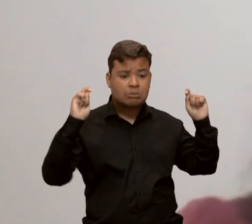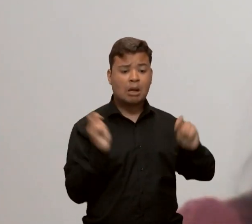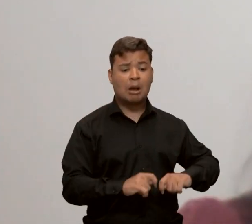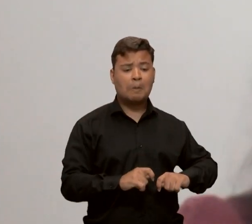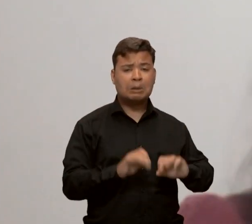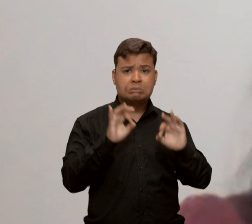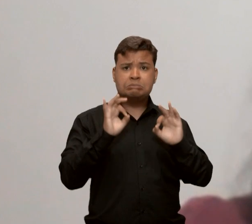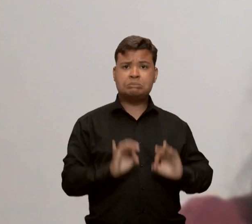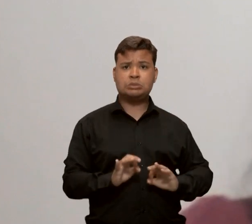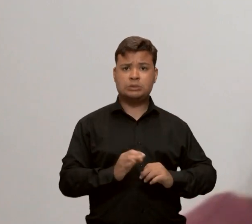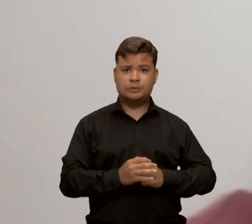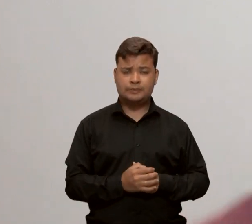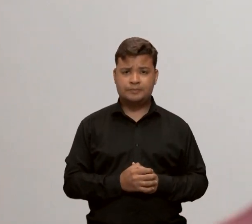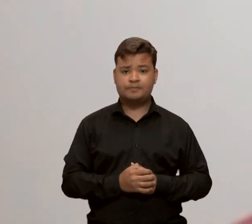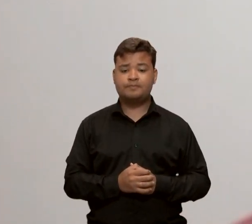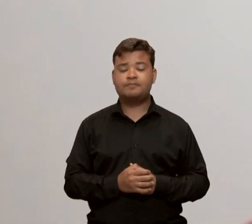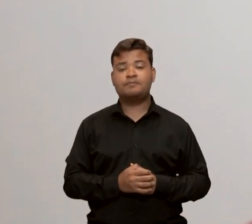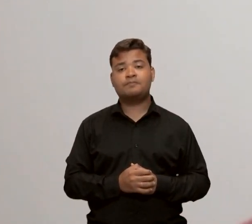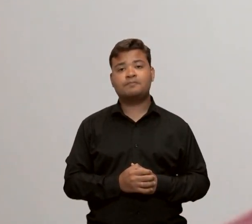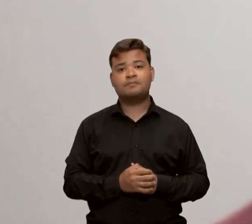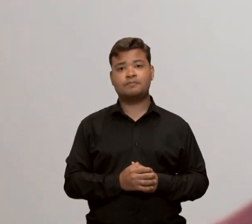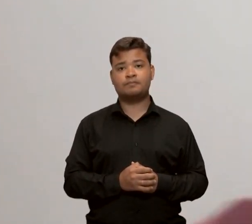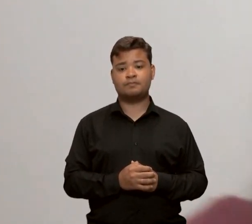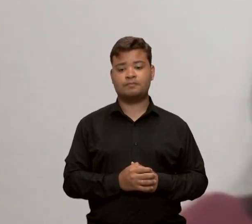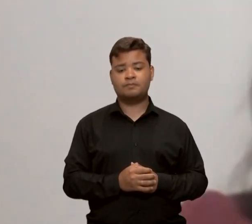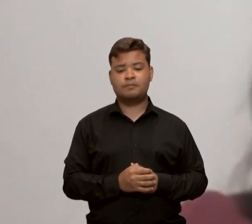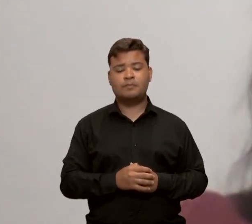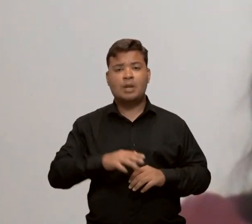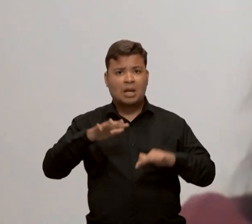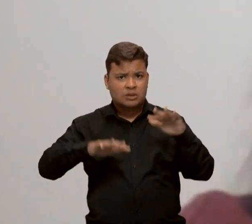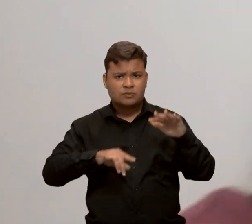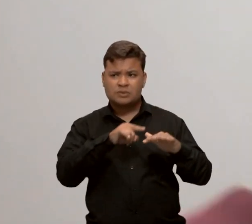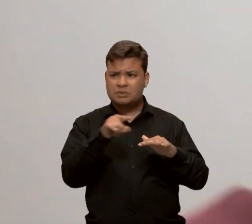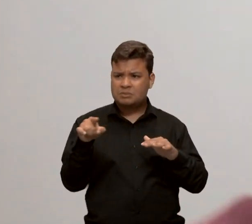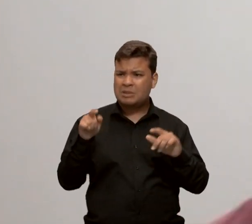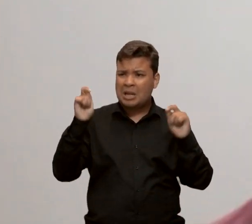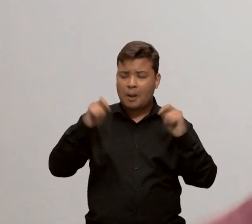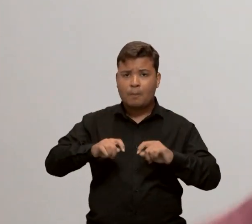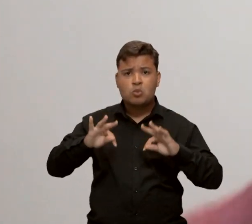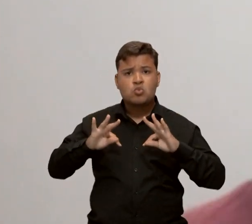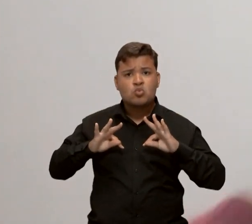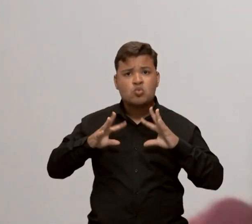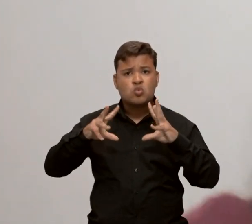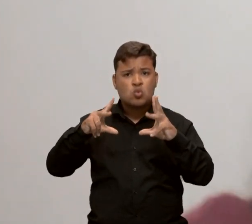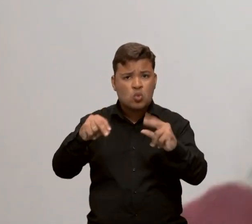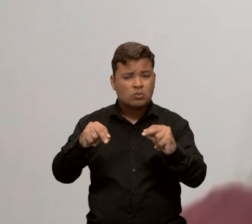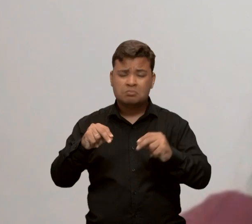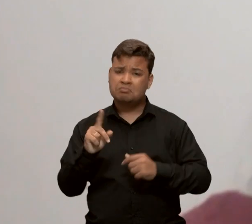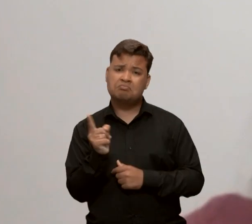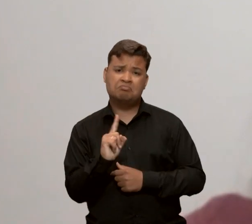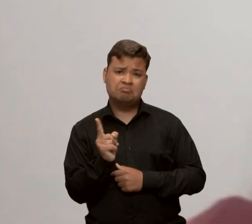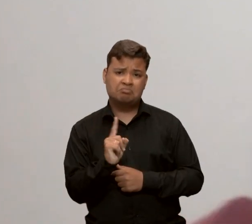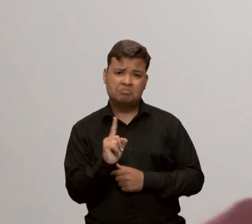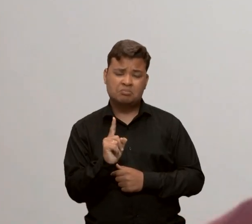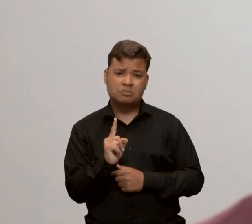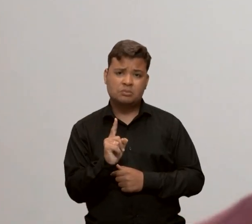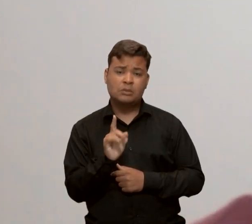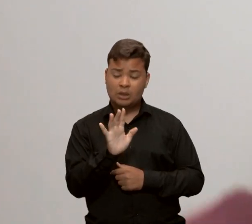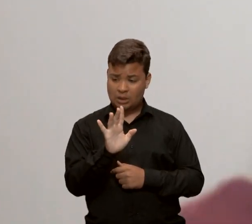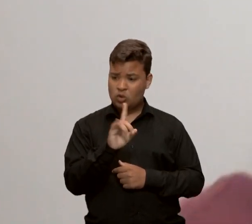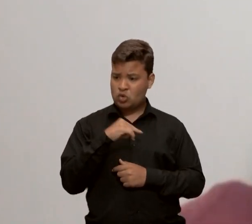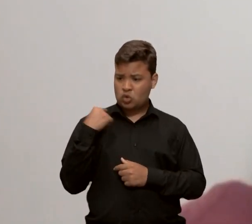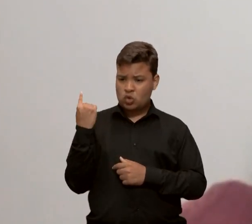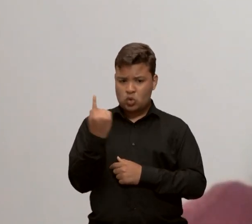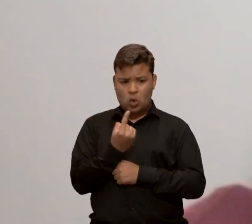são capazes. Às vezes não para tudo, né? Mas nenhum de nós somos capazes para tudo,